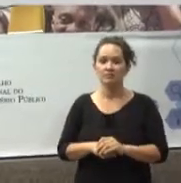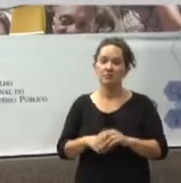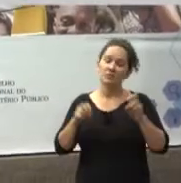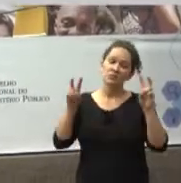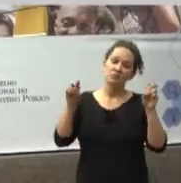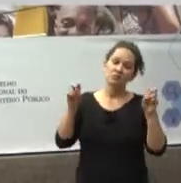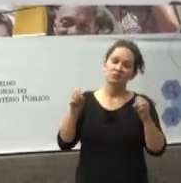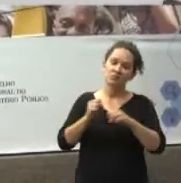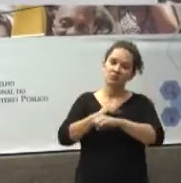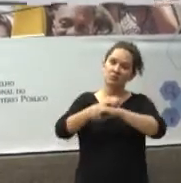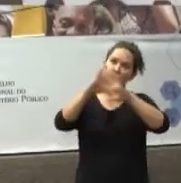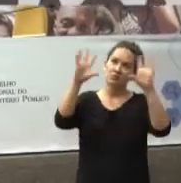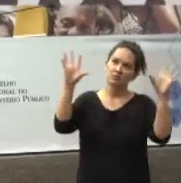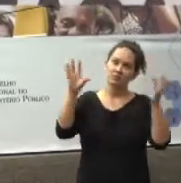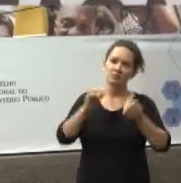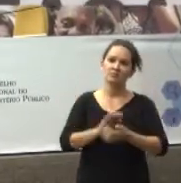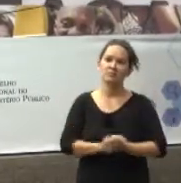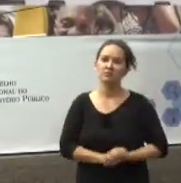11